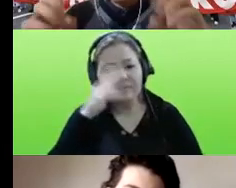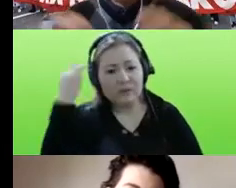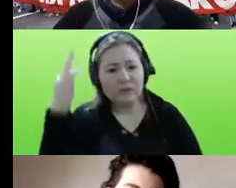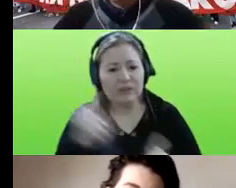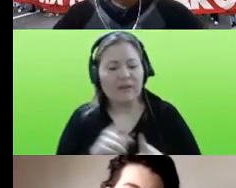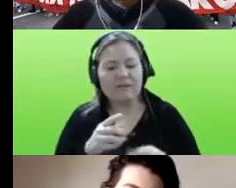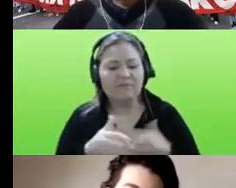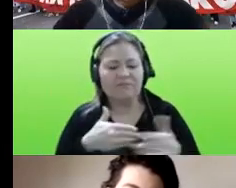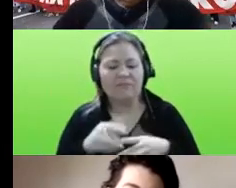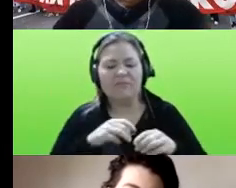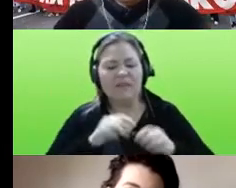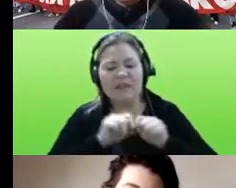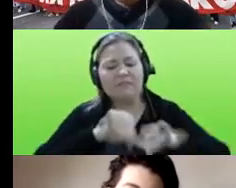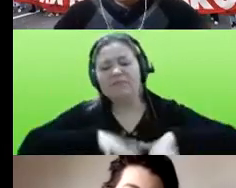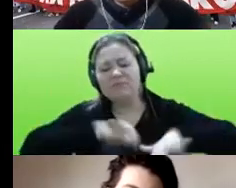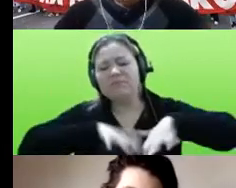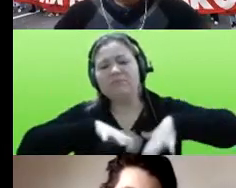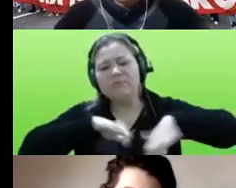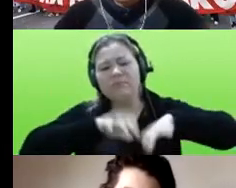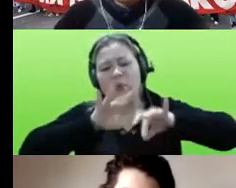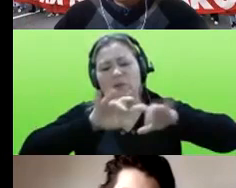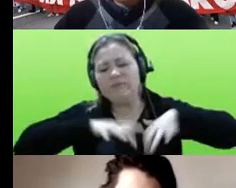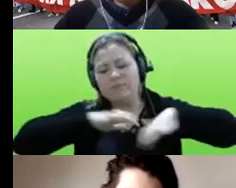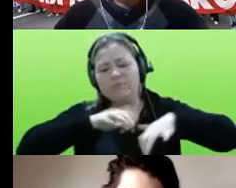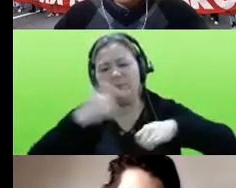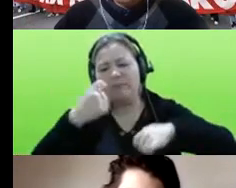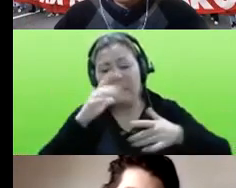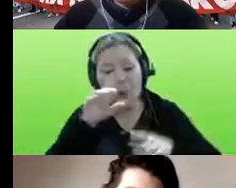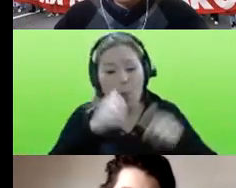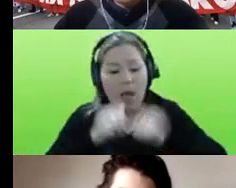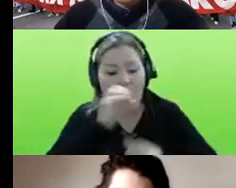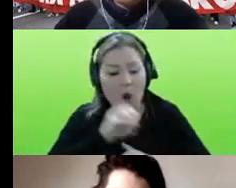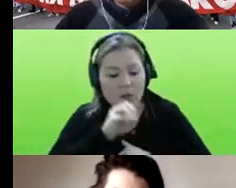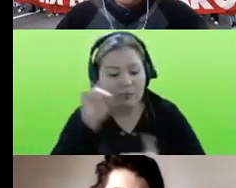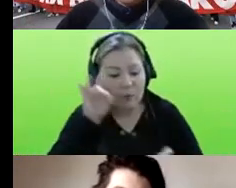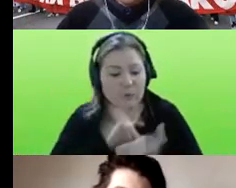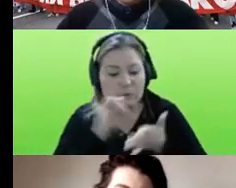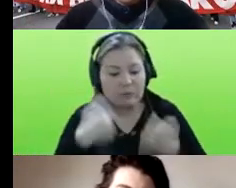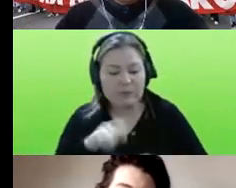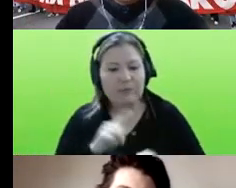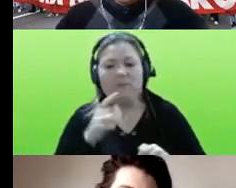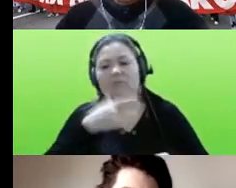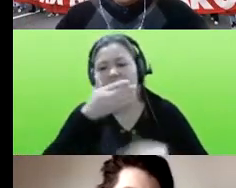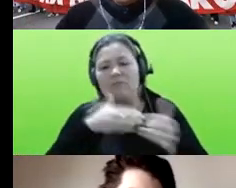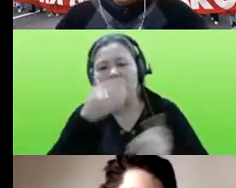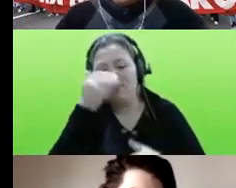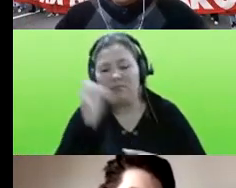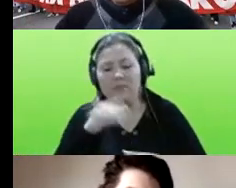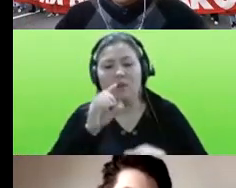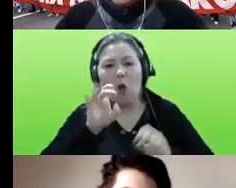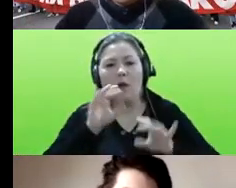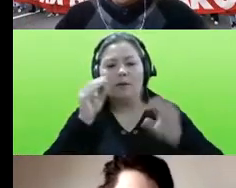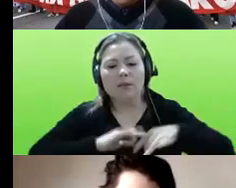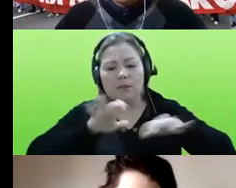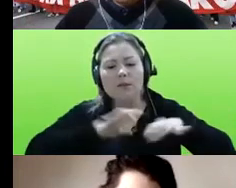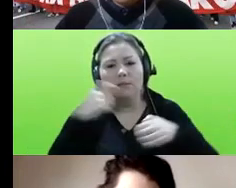produzir textos sem necessariamente ter uma produção original brasileira. Isso é uma pena, porque mesmo do ponto de